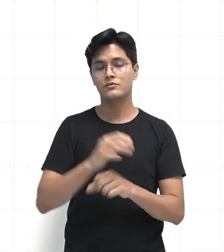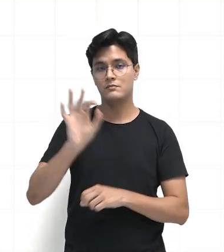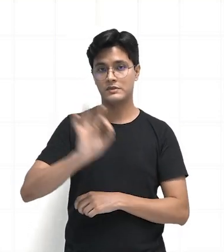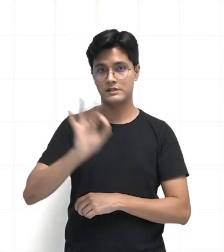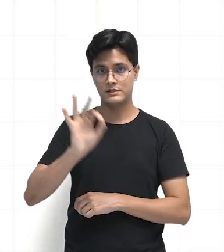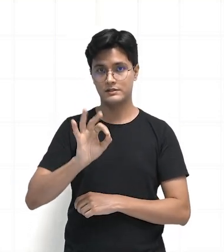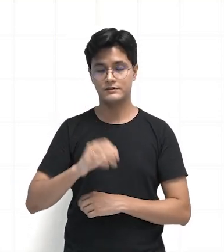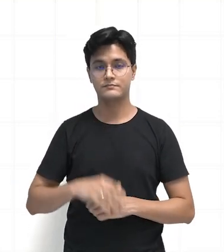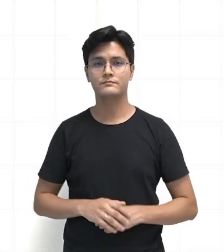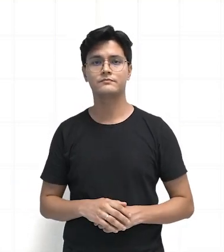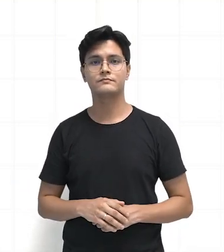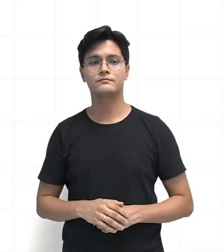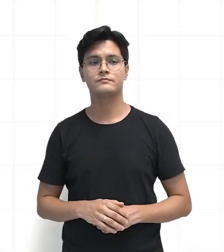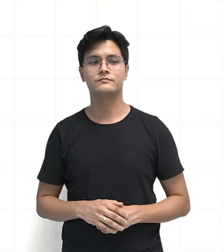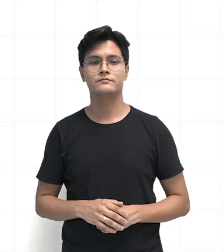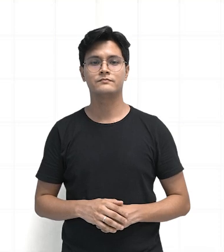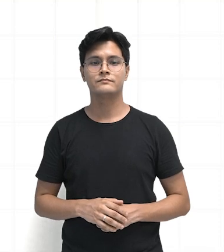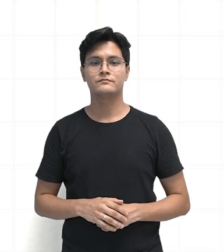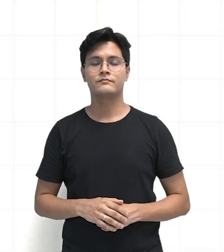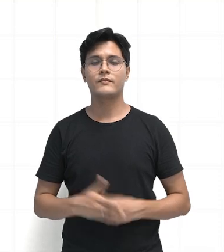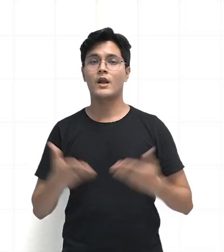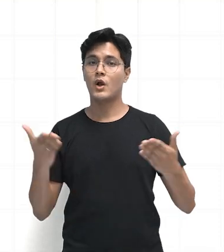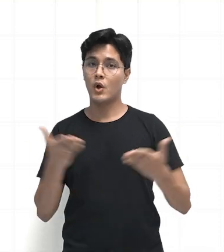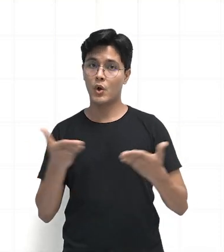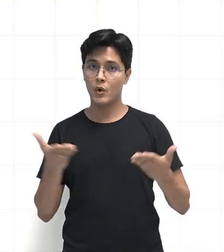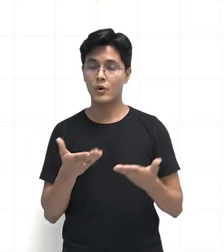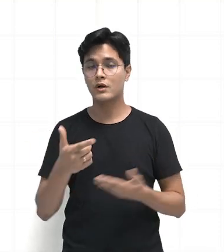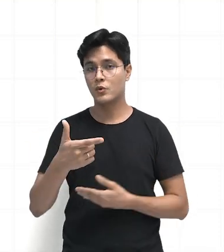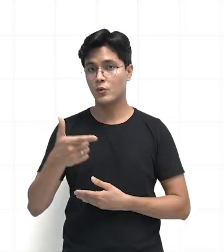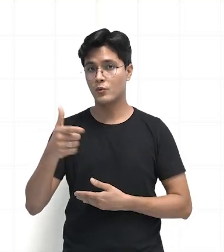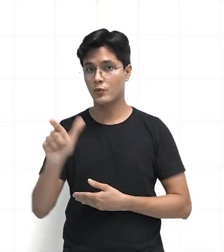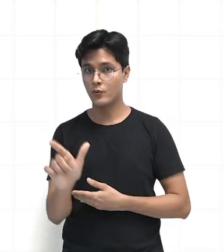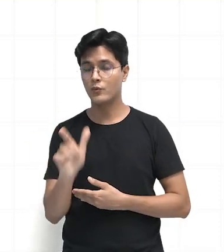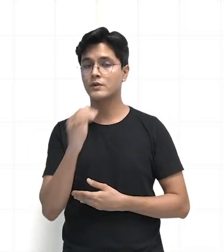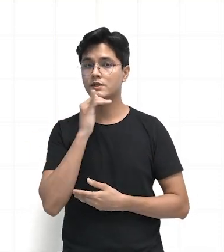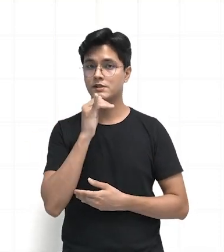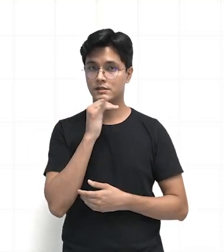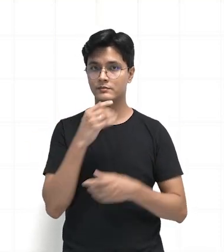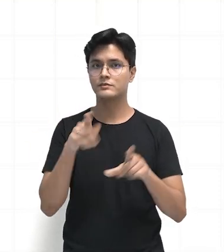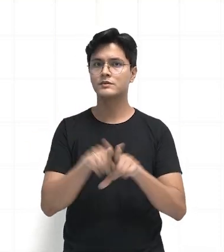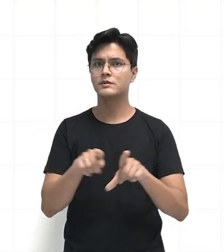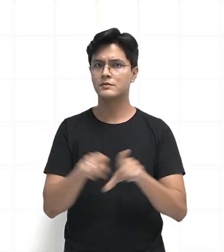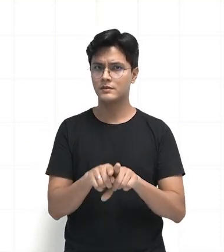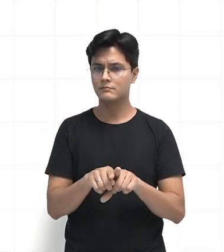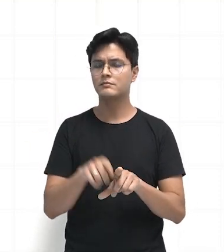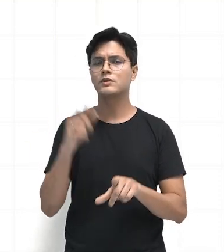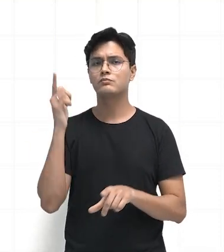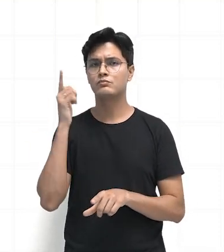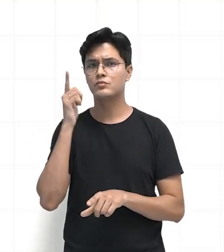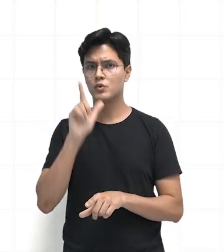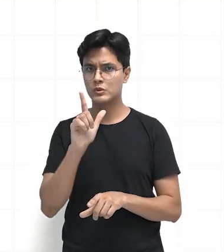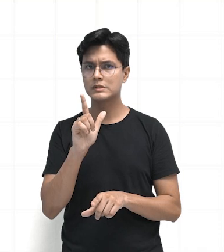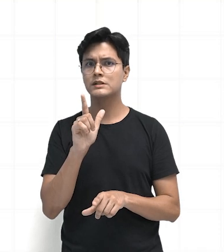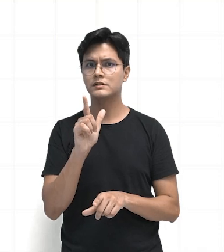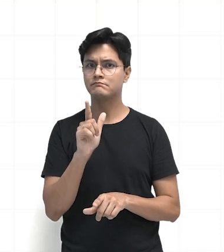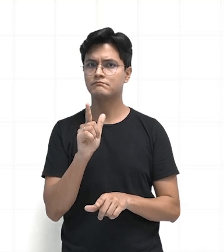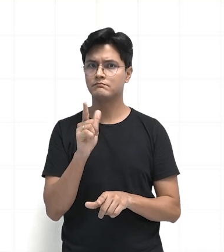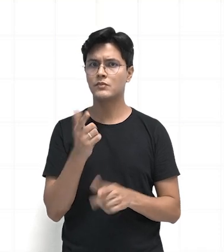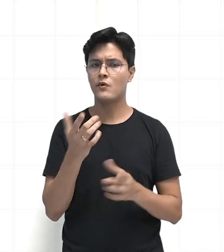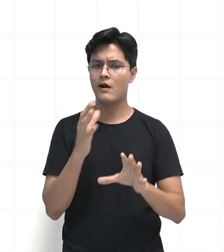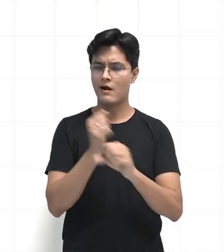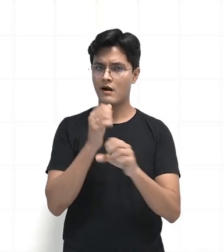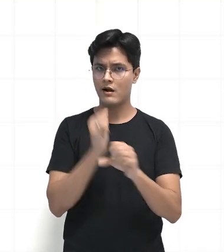porcentagem. E agora, nós vamos a um outro exemplo também, para que a gente possa acompanhar aqui o cálculo, para que fique